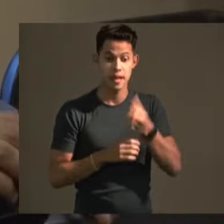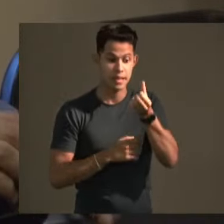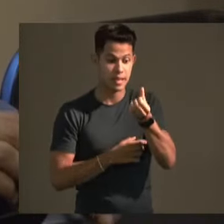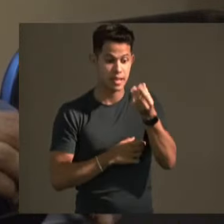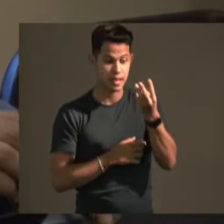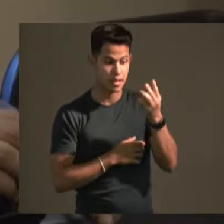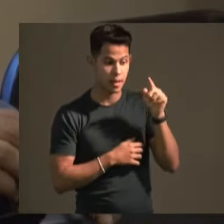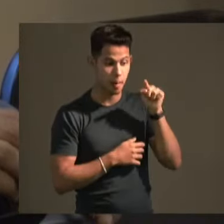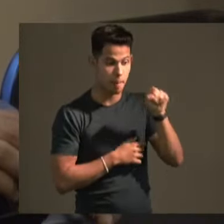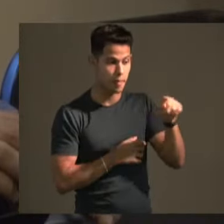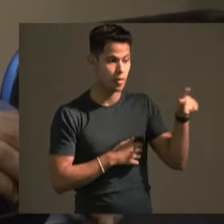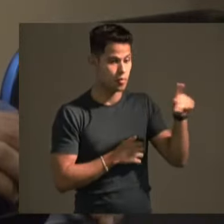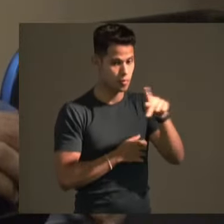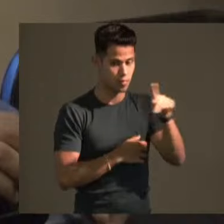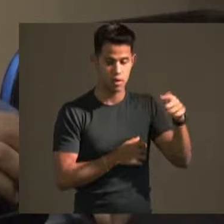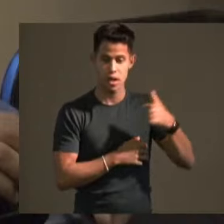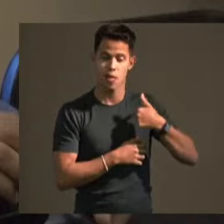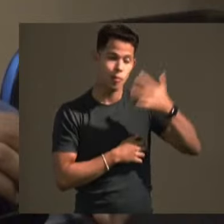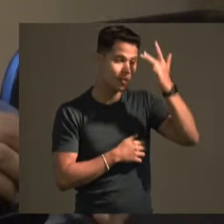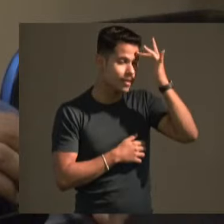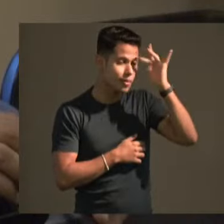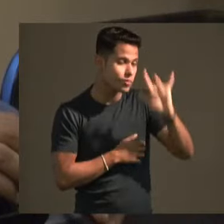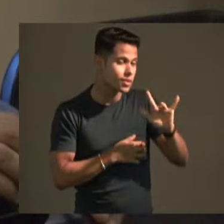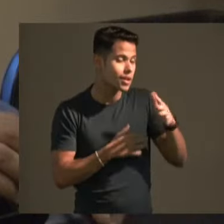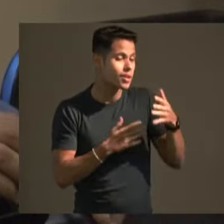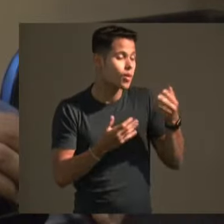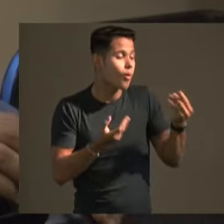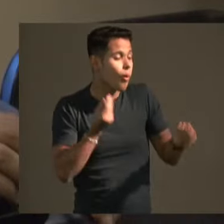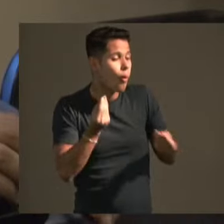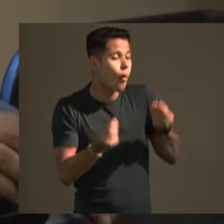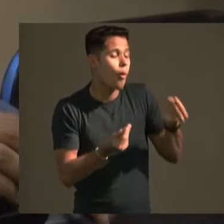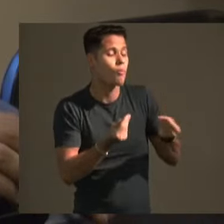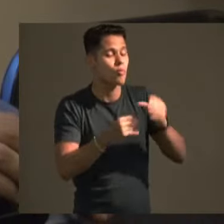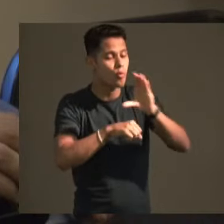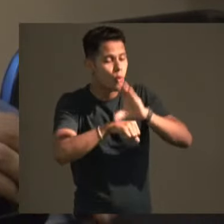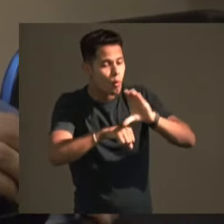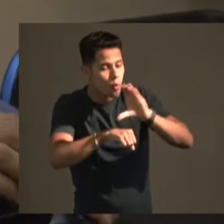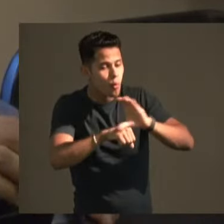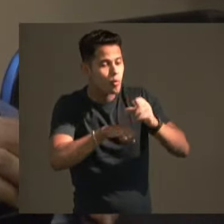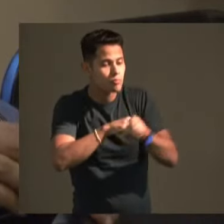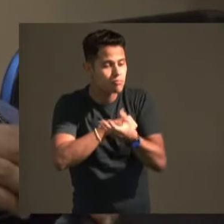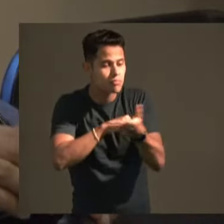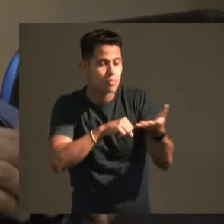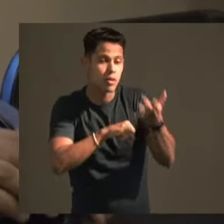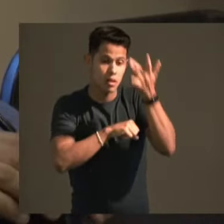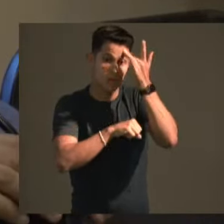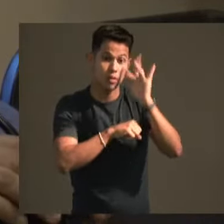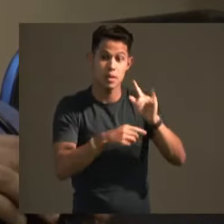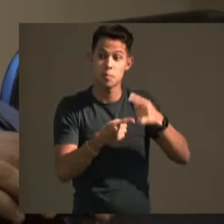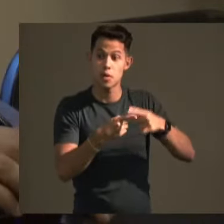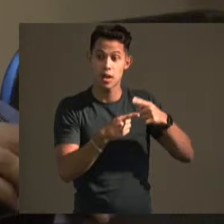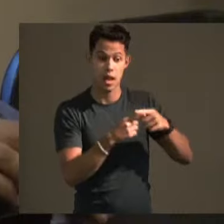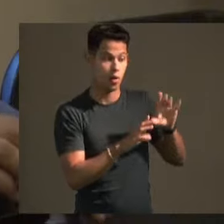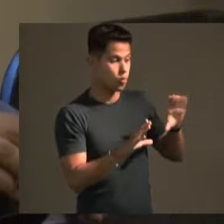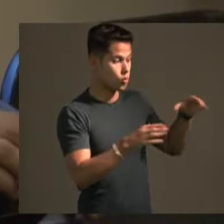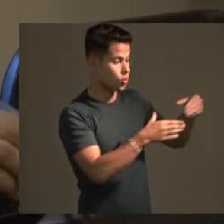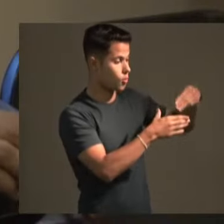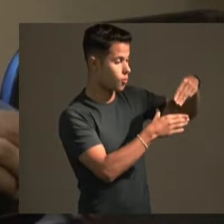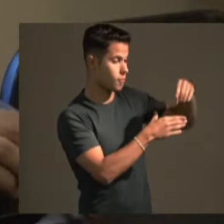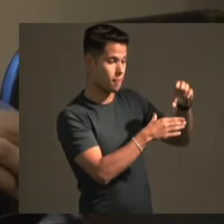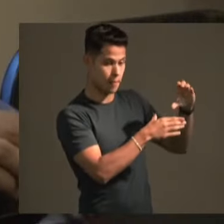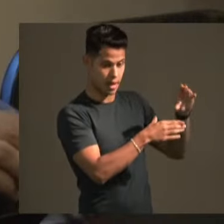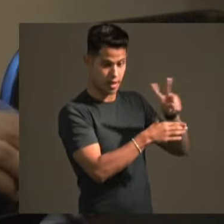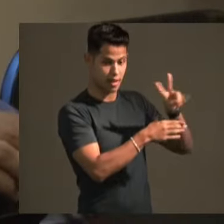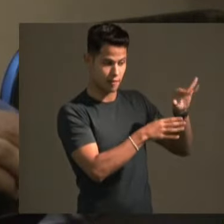professores. Eu não sei lhe dizer como será feita essa capacitação, porque quem promove é o MEC. Eu sei que vai